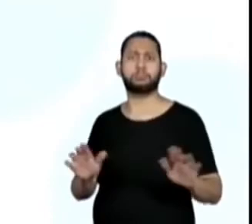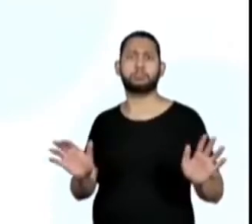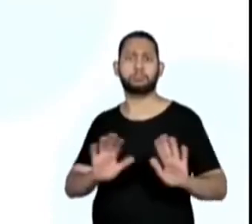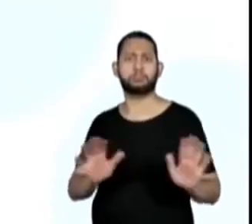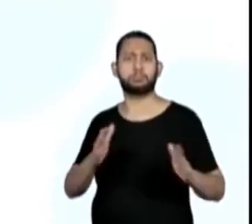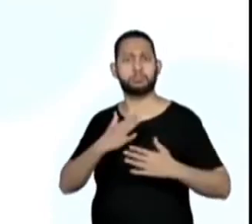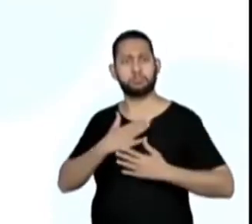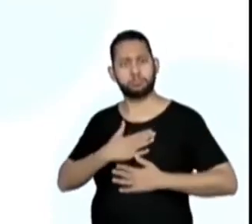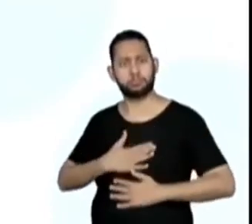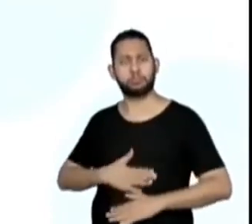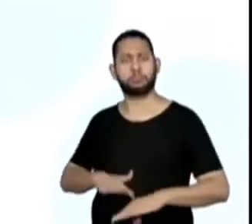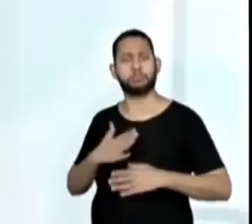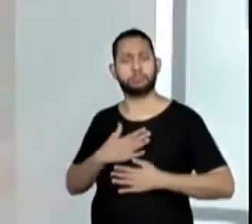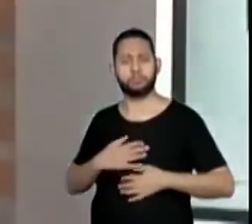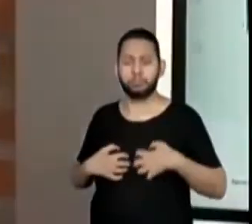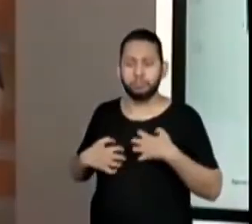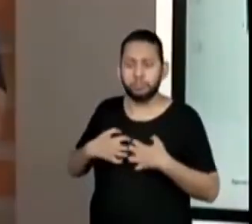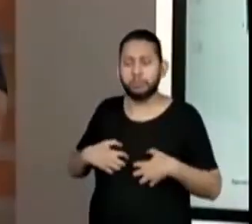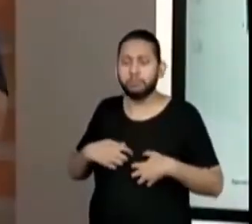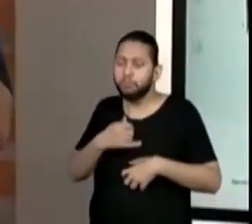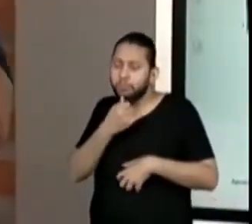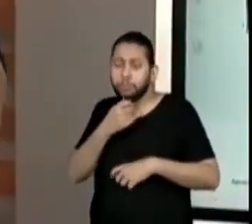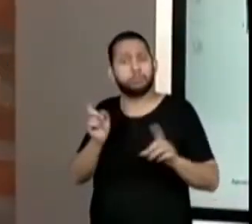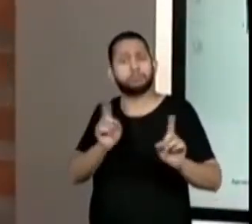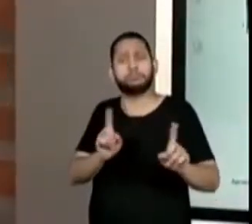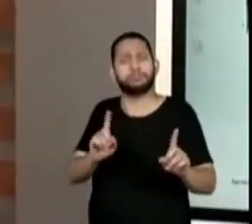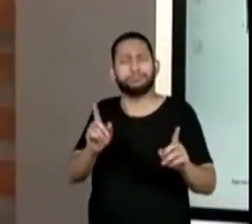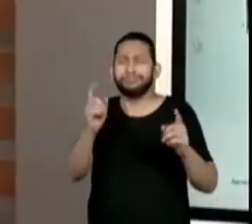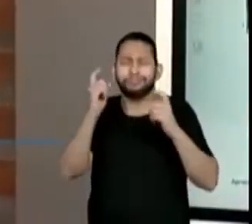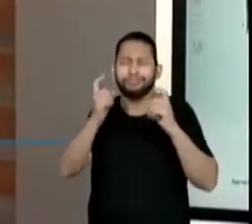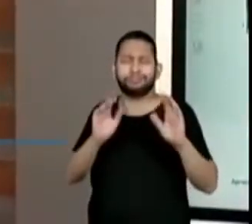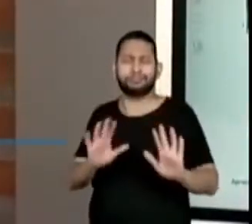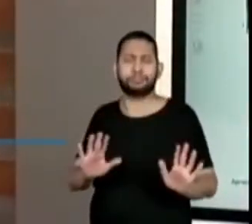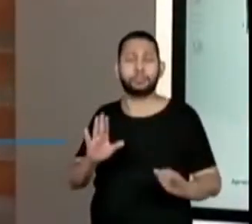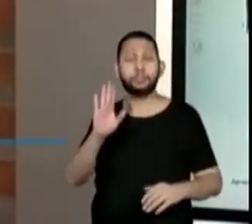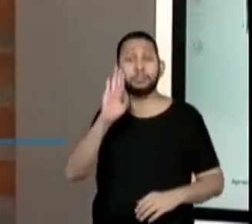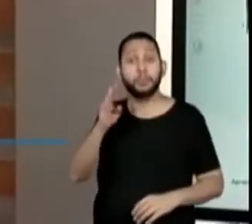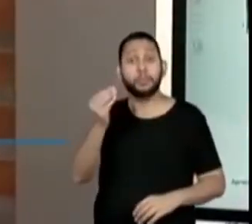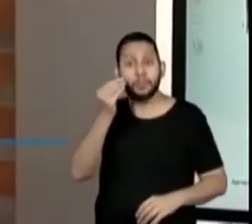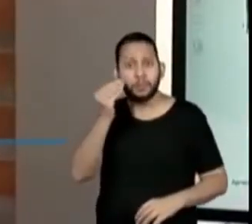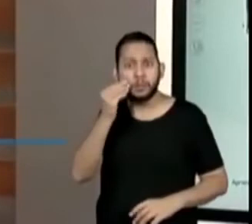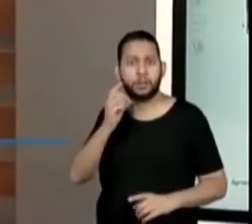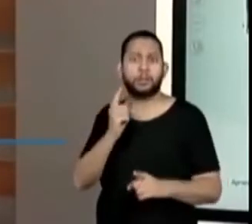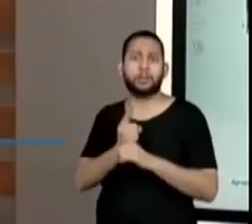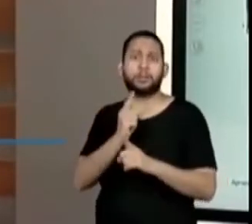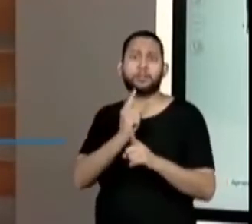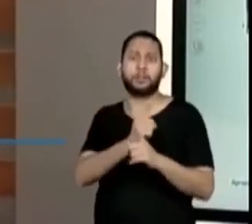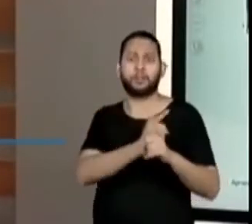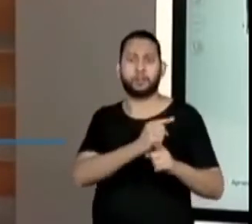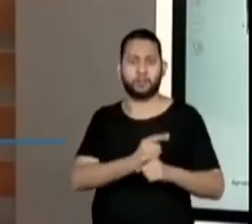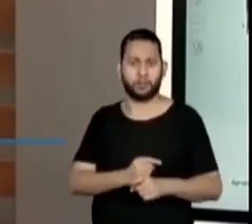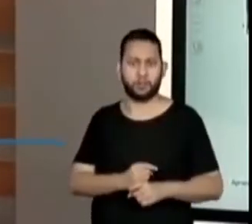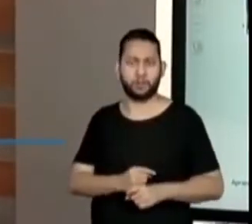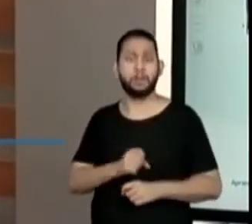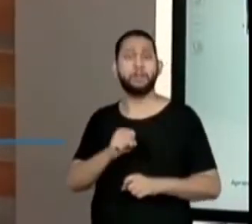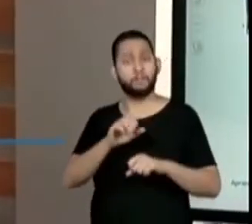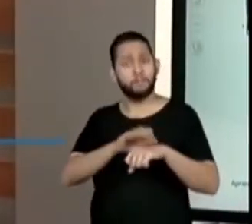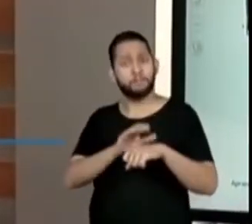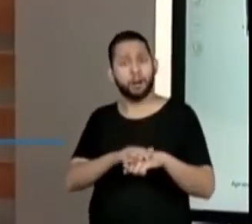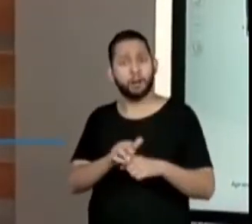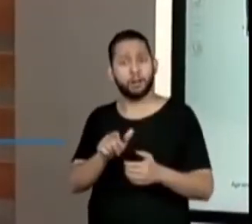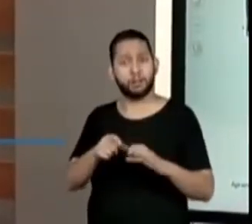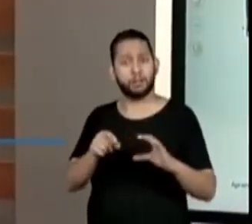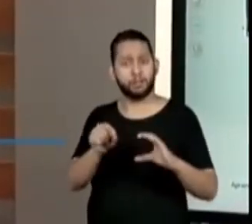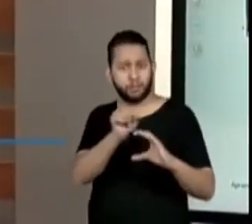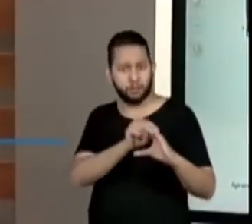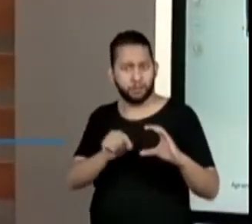problema, tá? Não fiquem chateados, não se aborreçam. O importante é, pega, faz a sua ferramentinha, tá? Pega